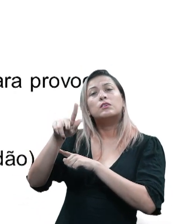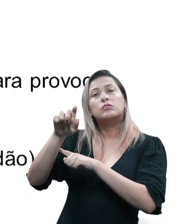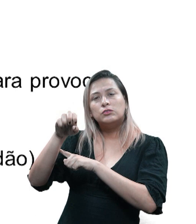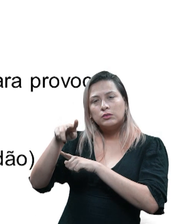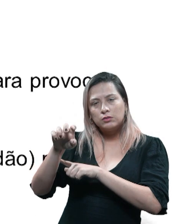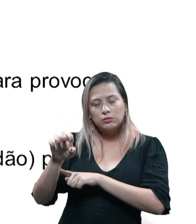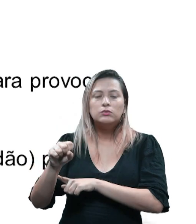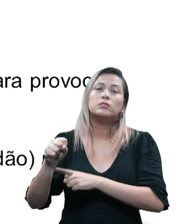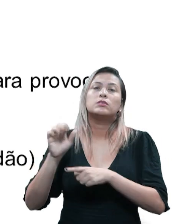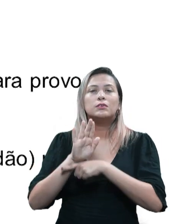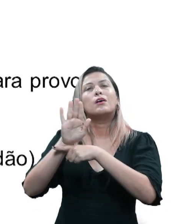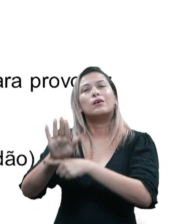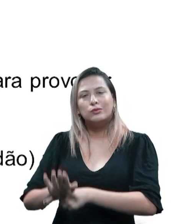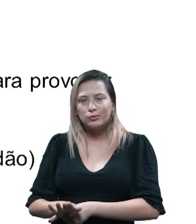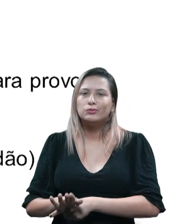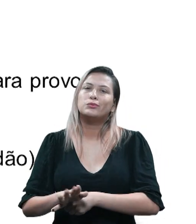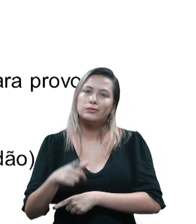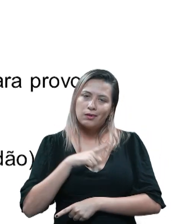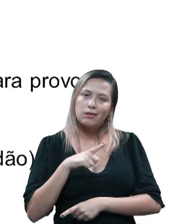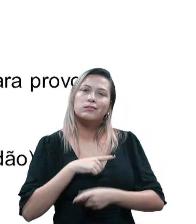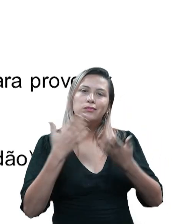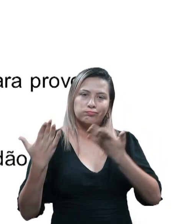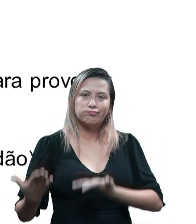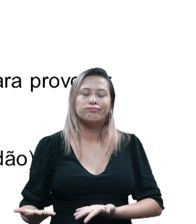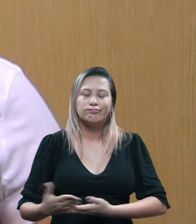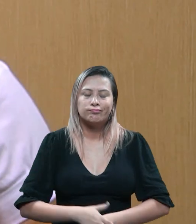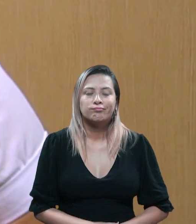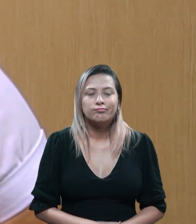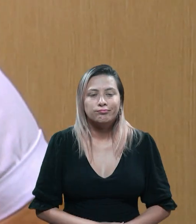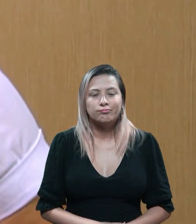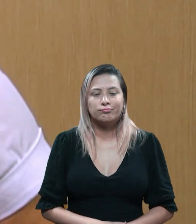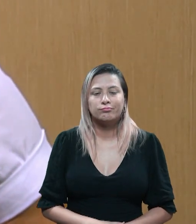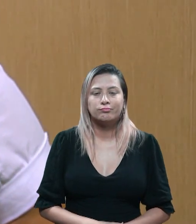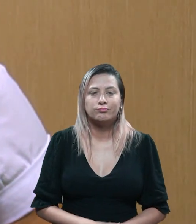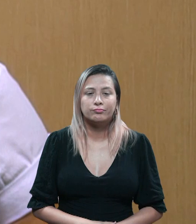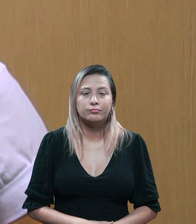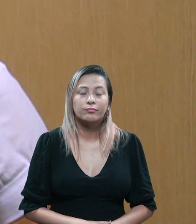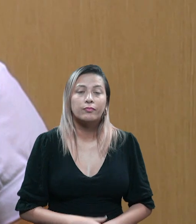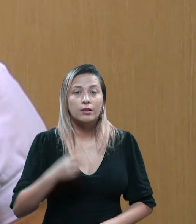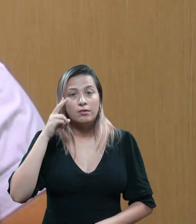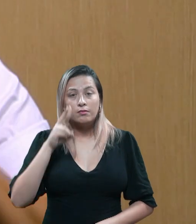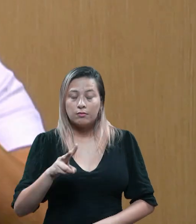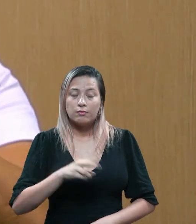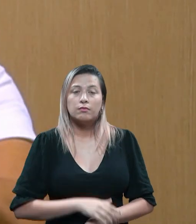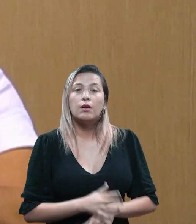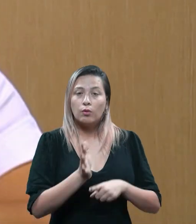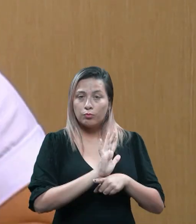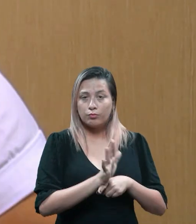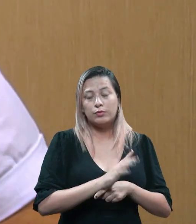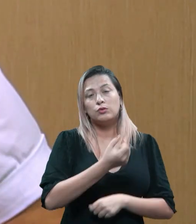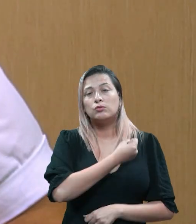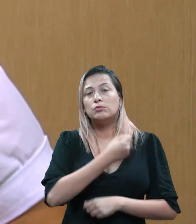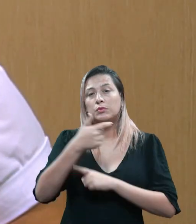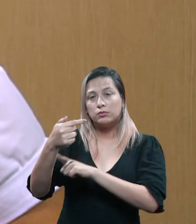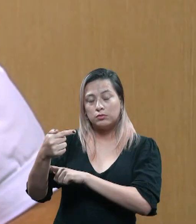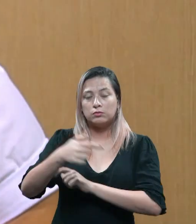a hipersecreção cutânea de caráter reacional. Veja o vídeo número 7, onde você